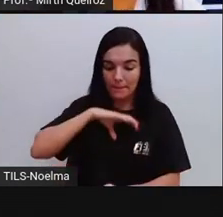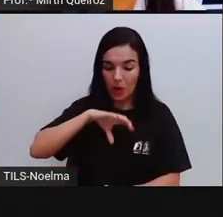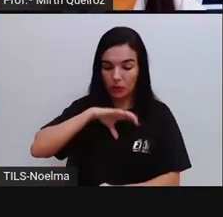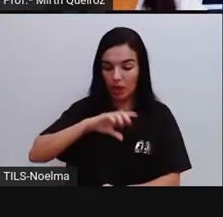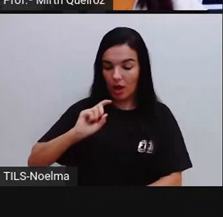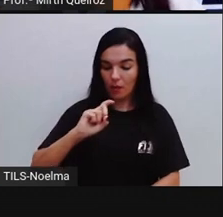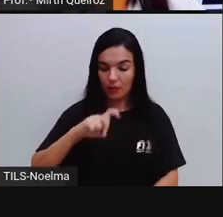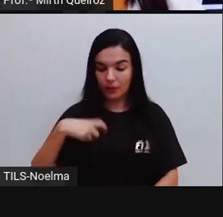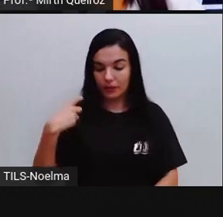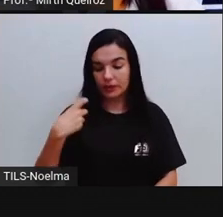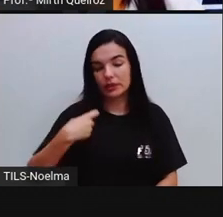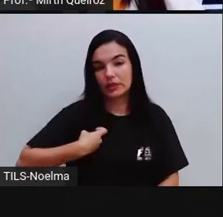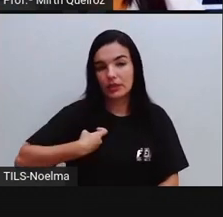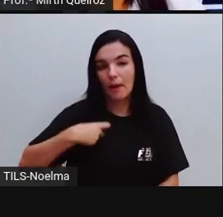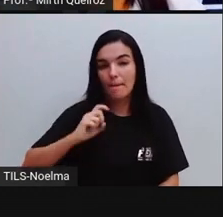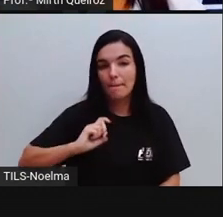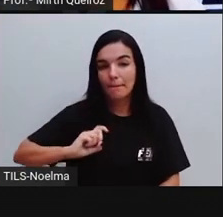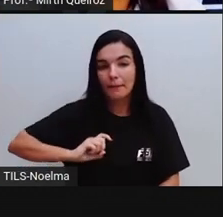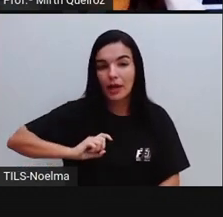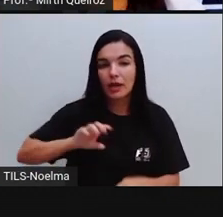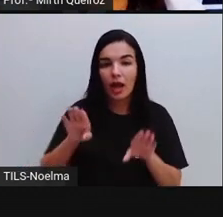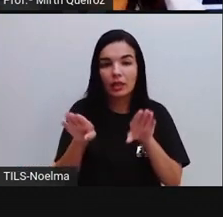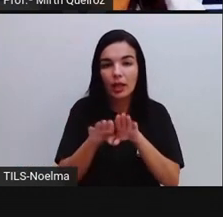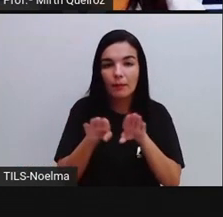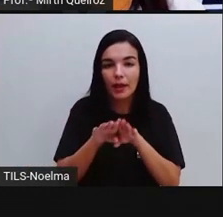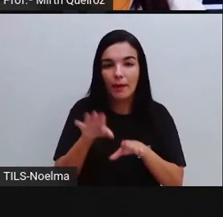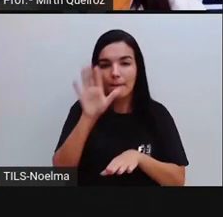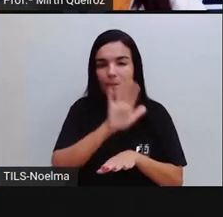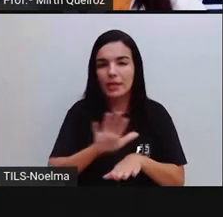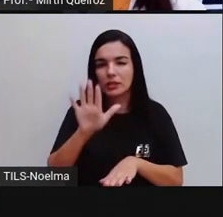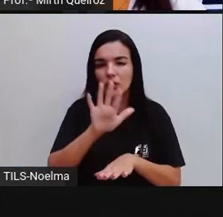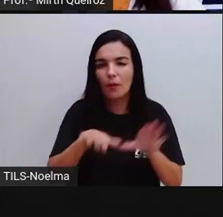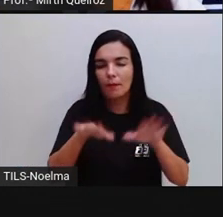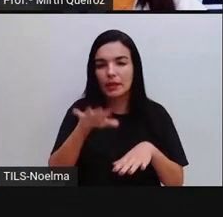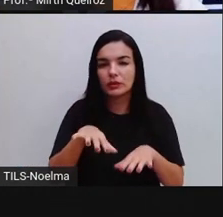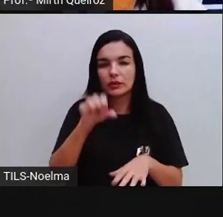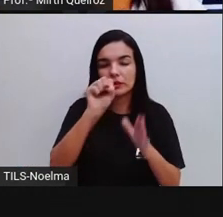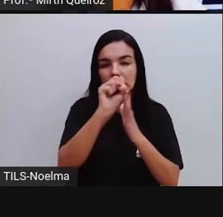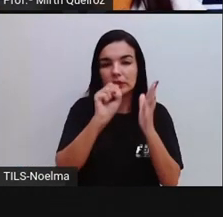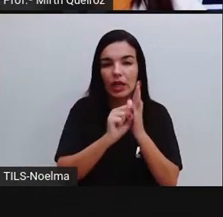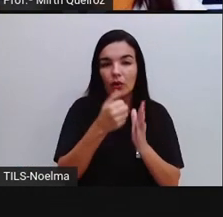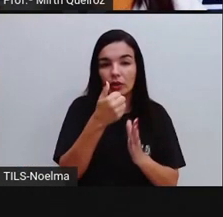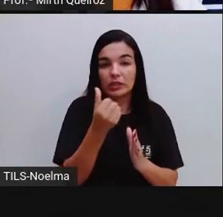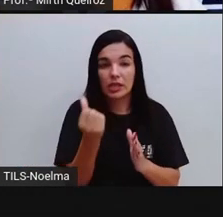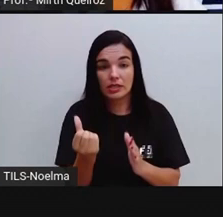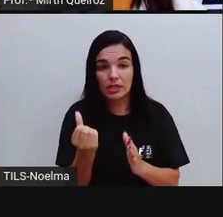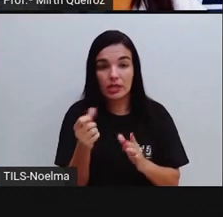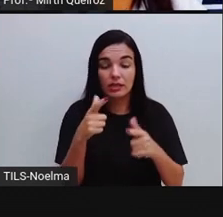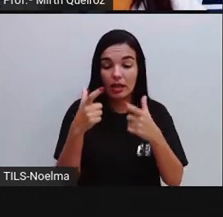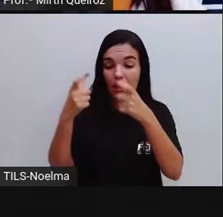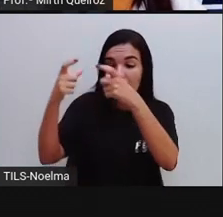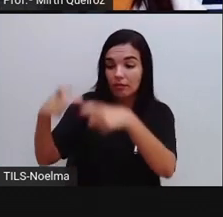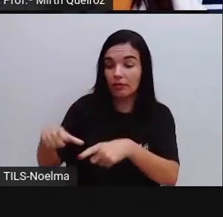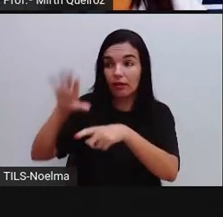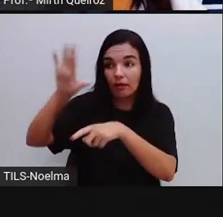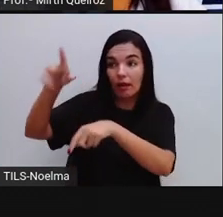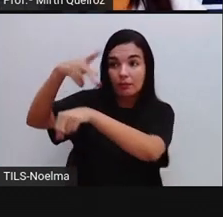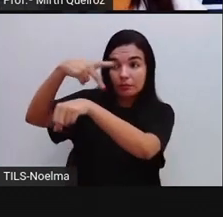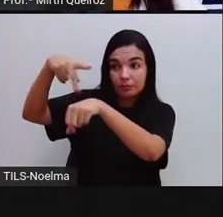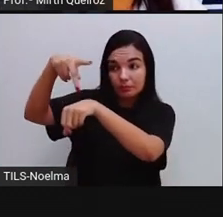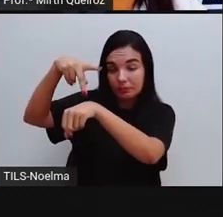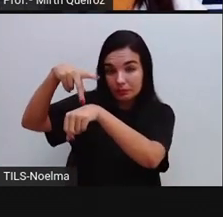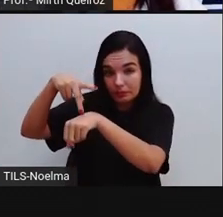primeiro, né, chegou lá por volta do século XVI, e na Península a literatura de cordel recebeu nomes